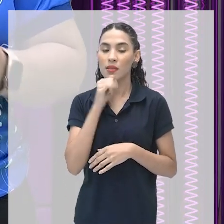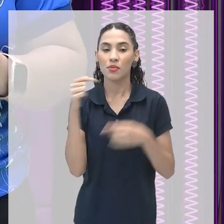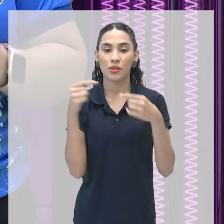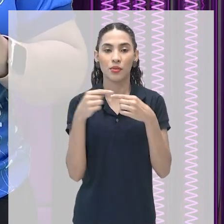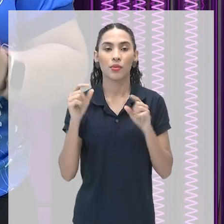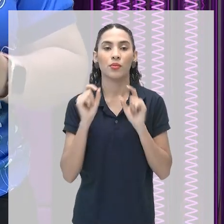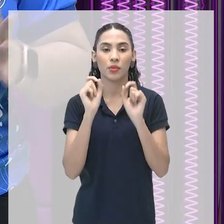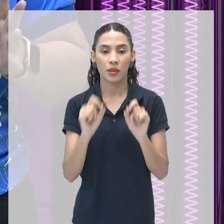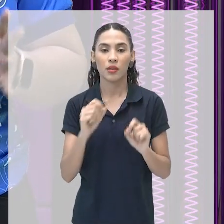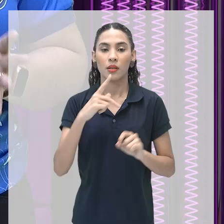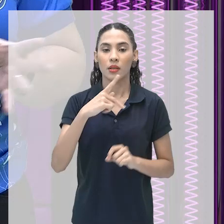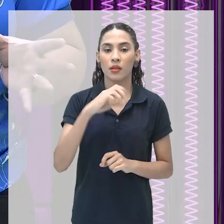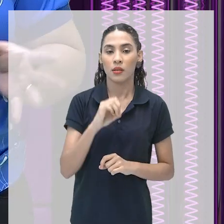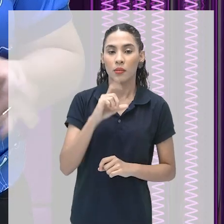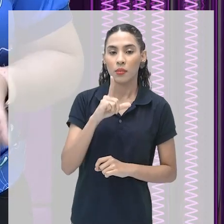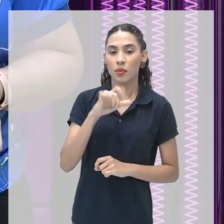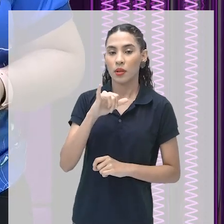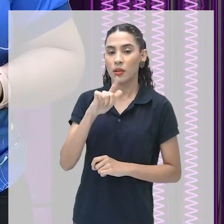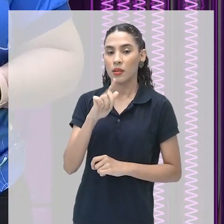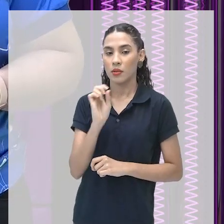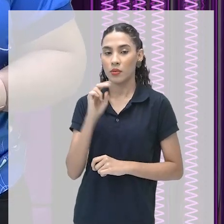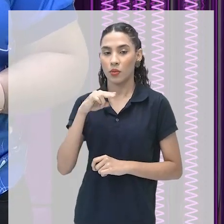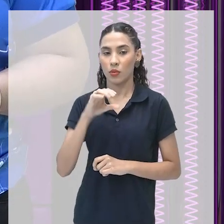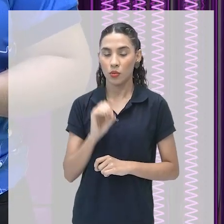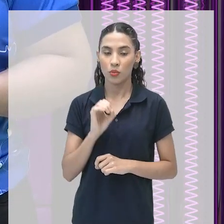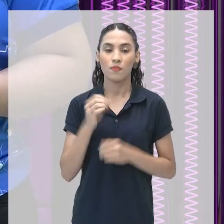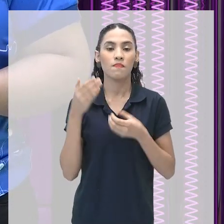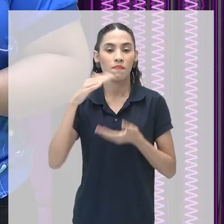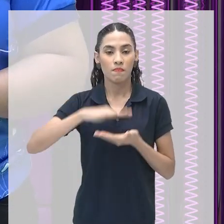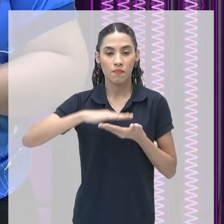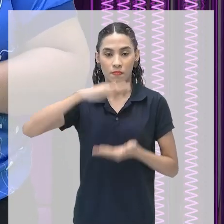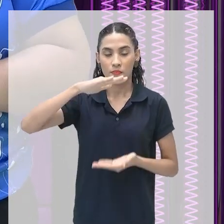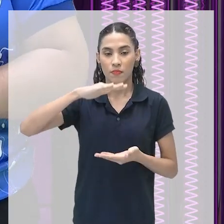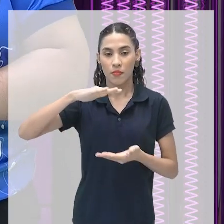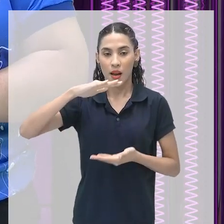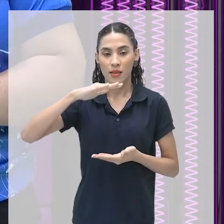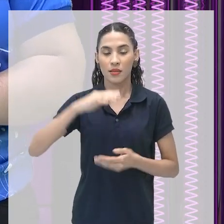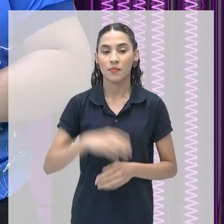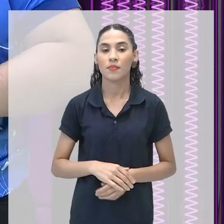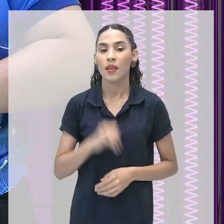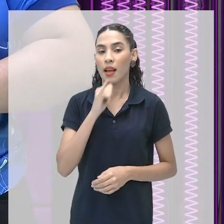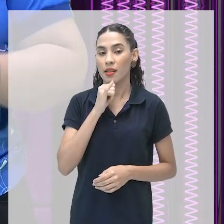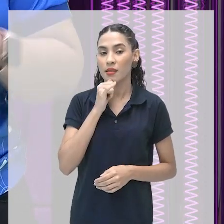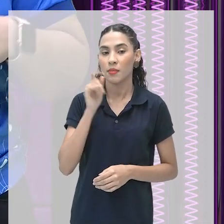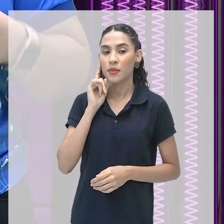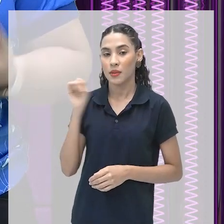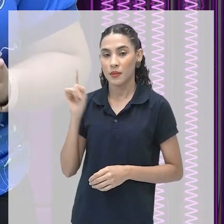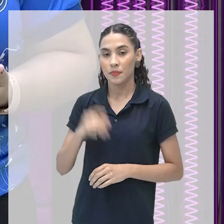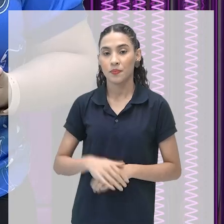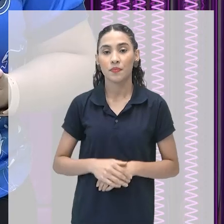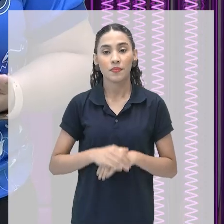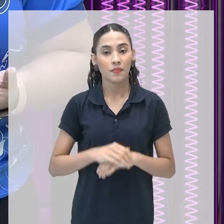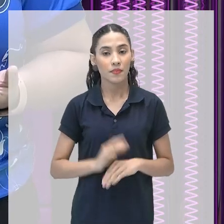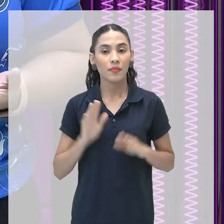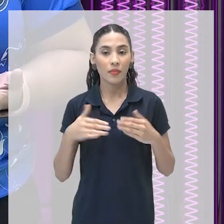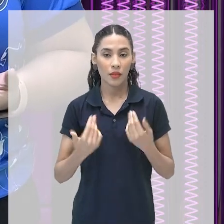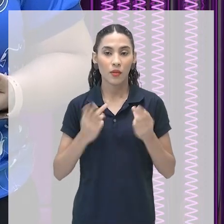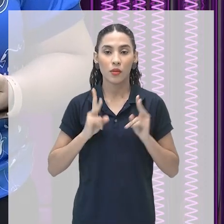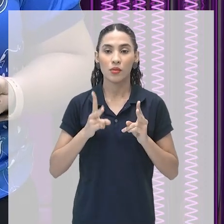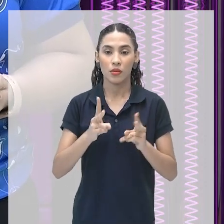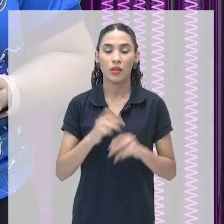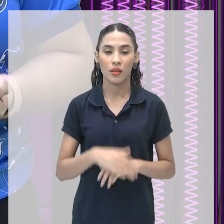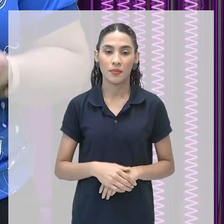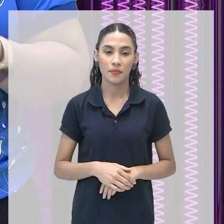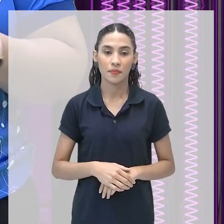acordo com o polígono das suas bases, tá bom? Assim como a gente viu esses exemplos aqui. E para continuar essa nossa aula